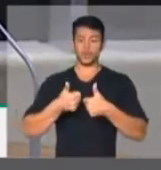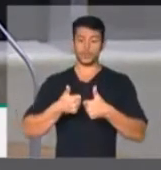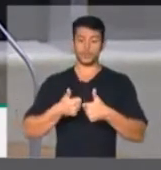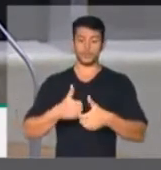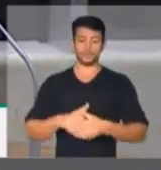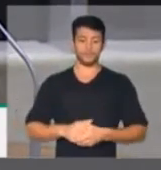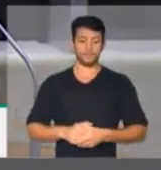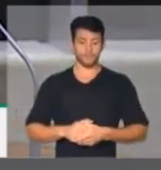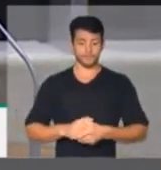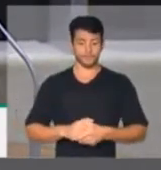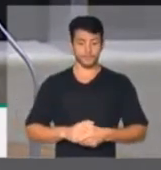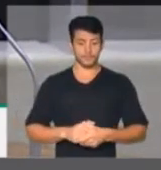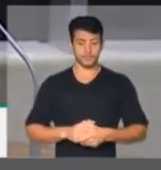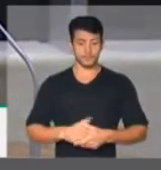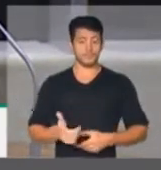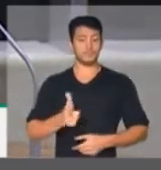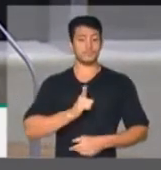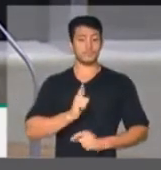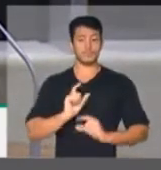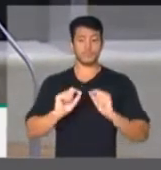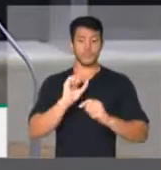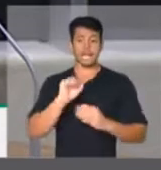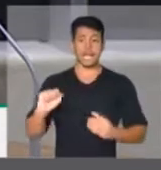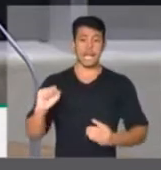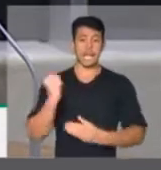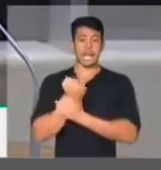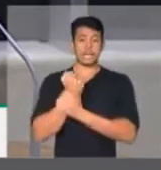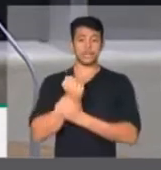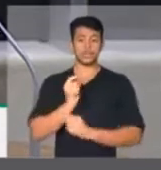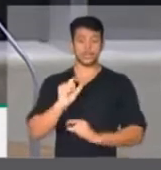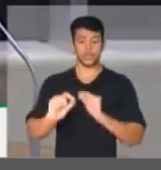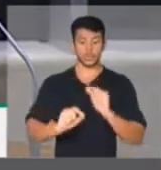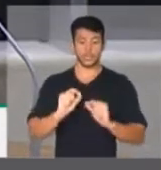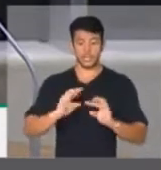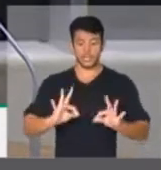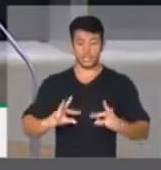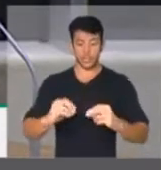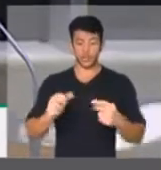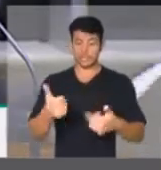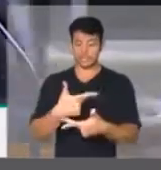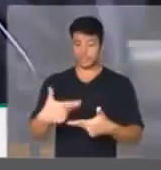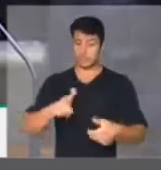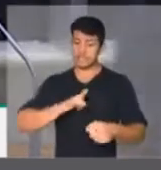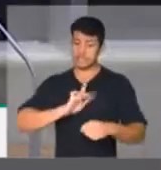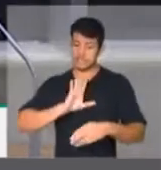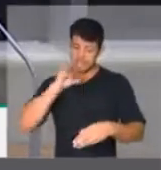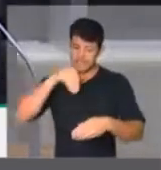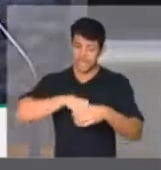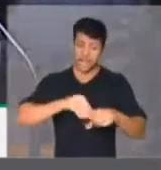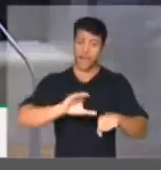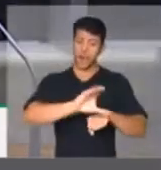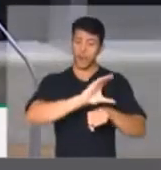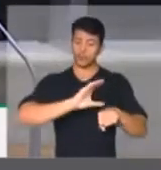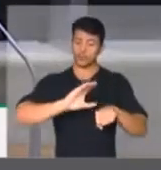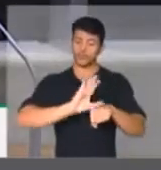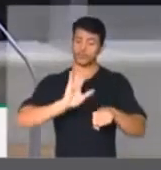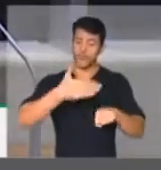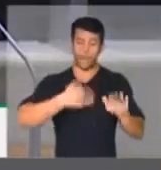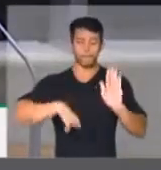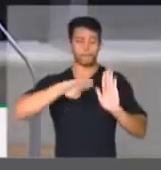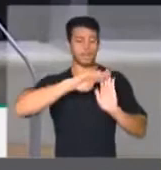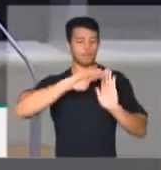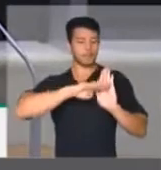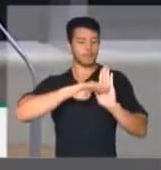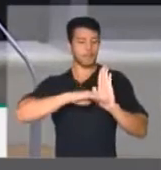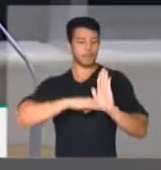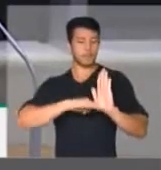órgão, de assegurar que aquilo que a Constituição estabelece em relação ao trabalho,